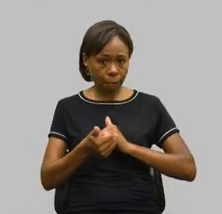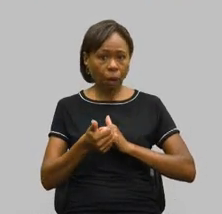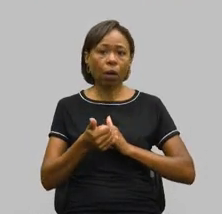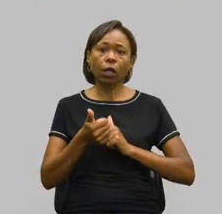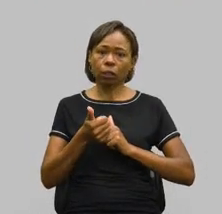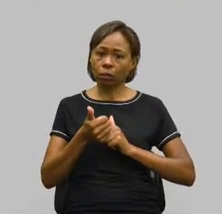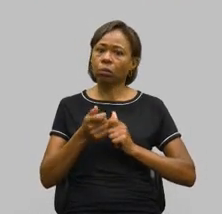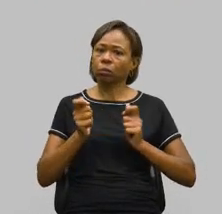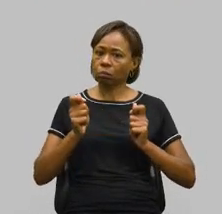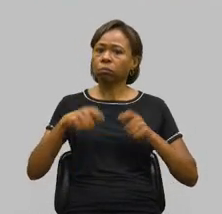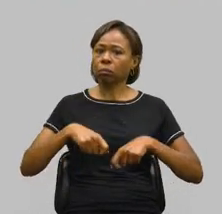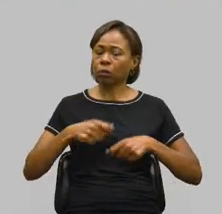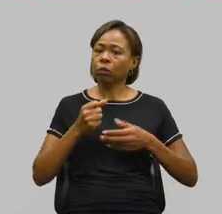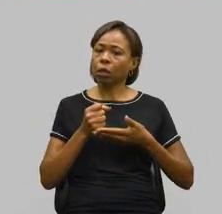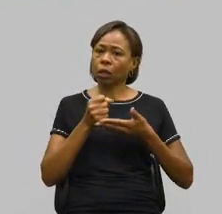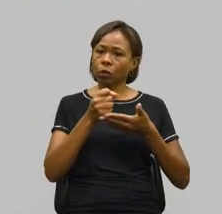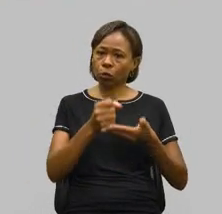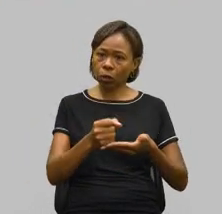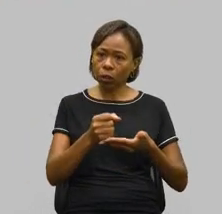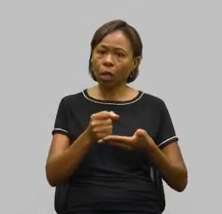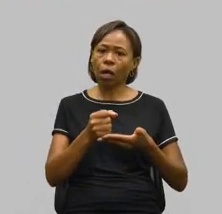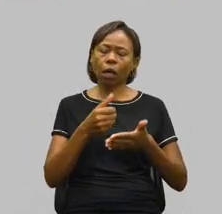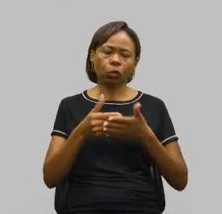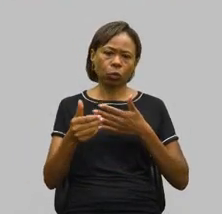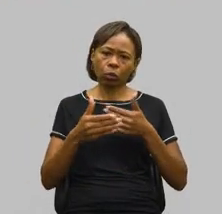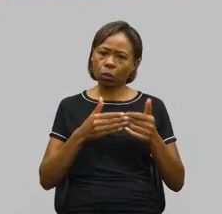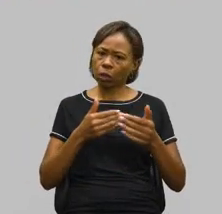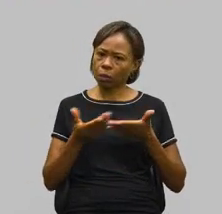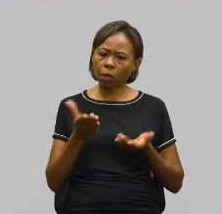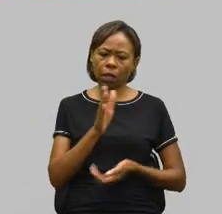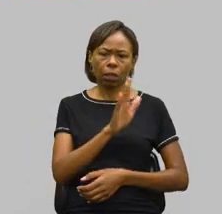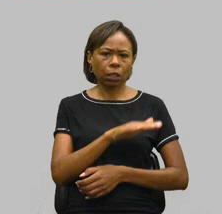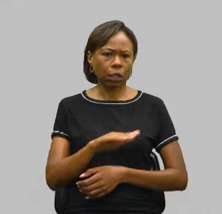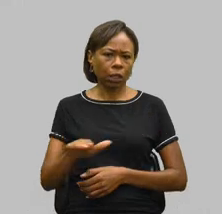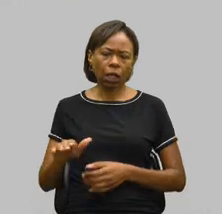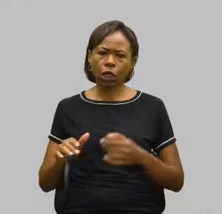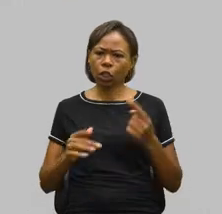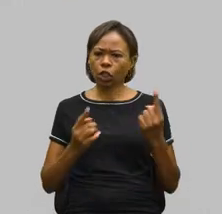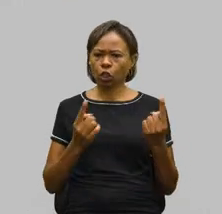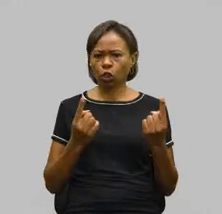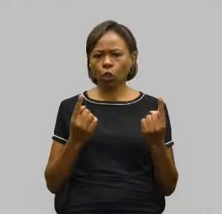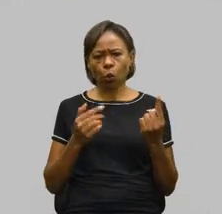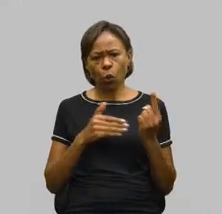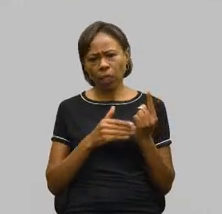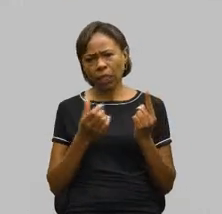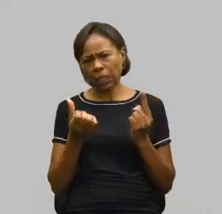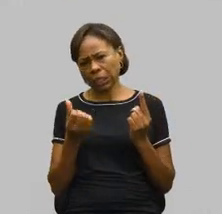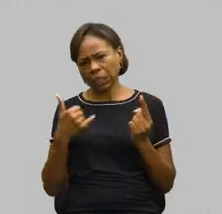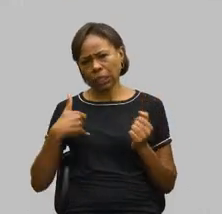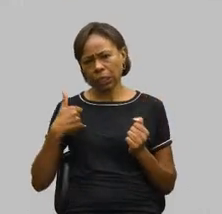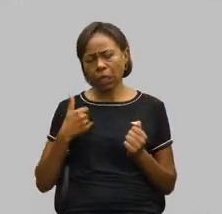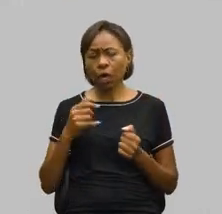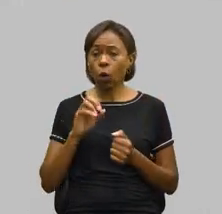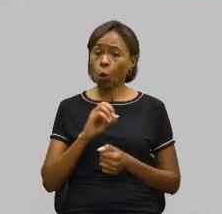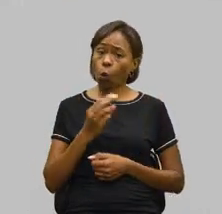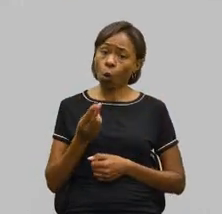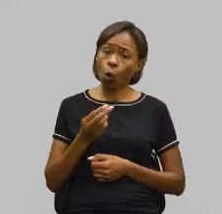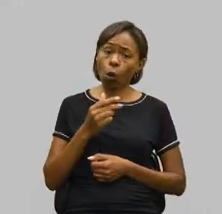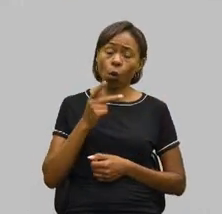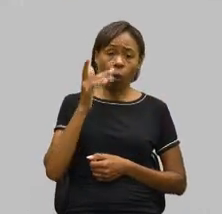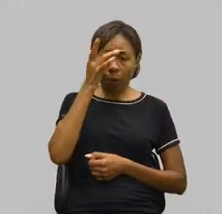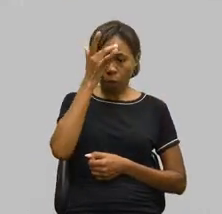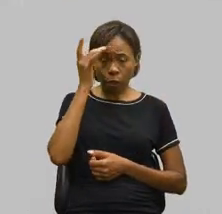possível de atender a todos seja criança na primeira infância seja o idoso como nós apresentamos aqui brevemente